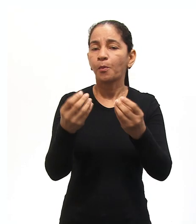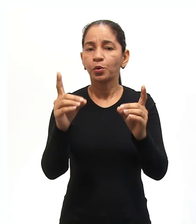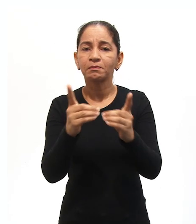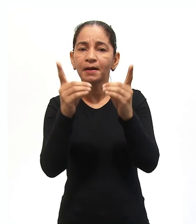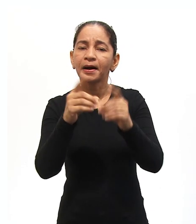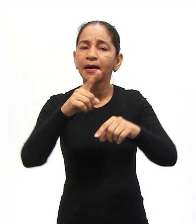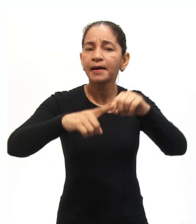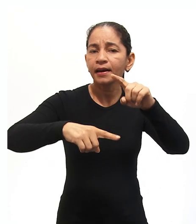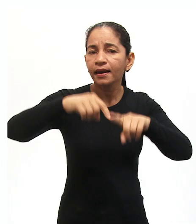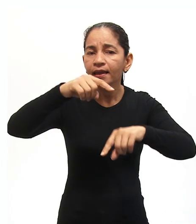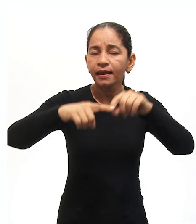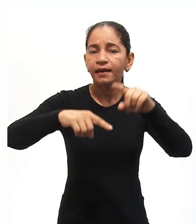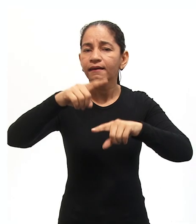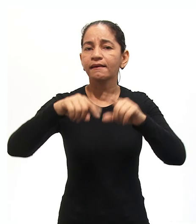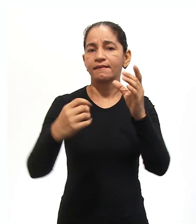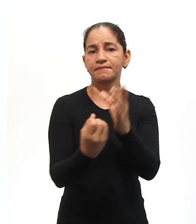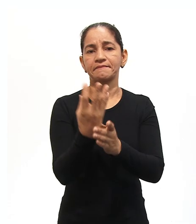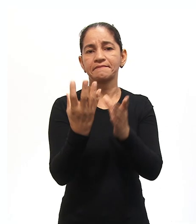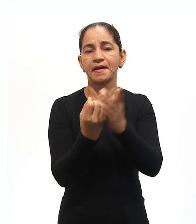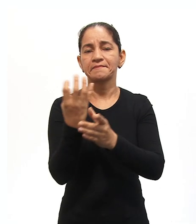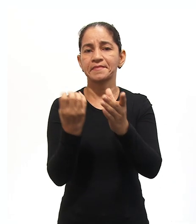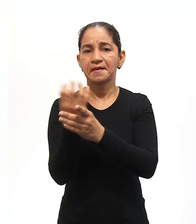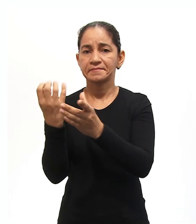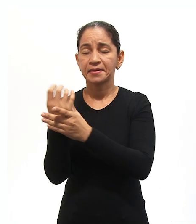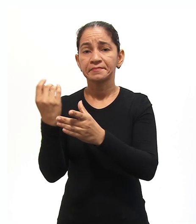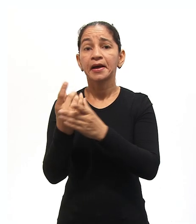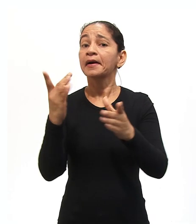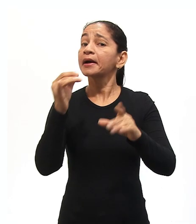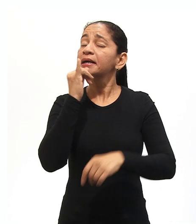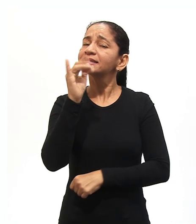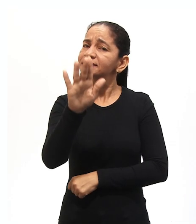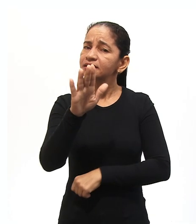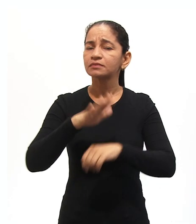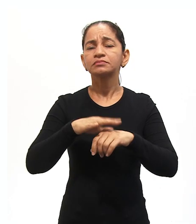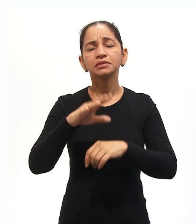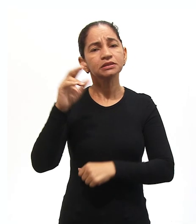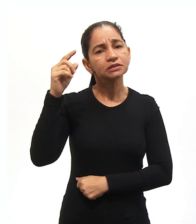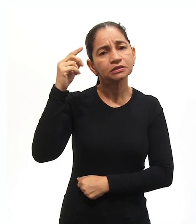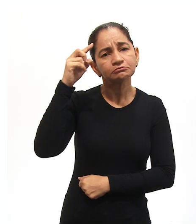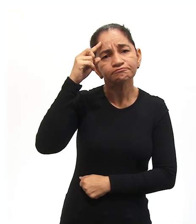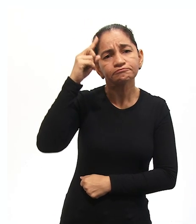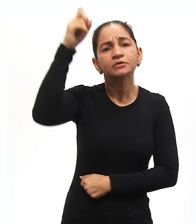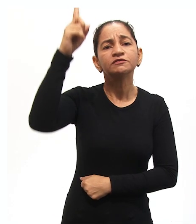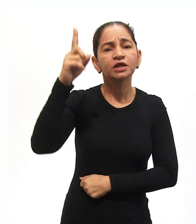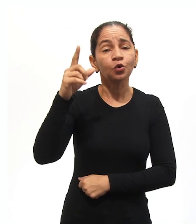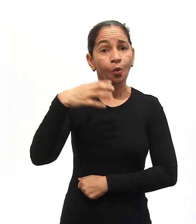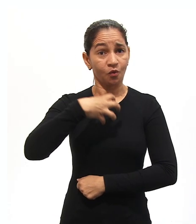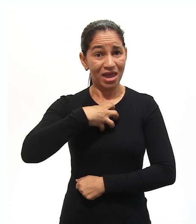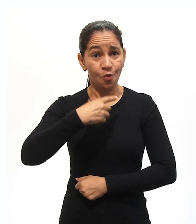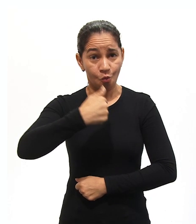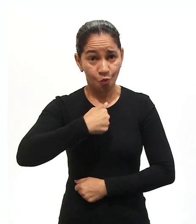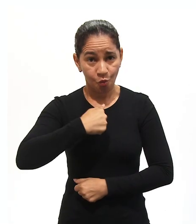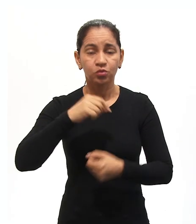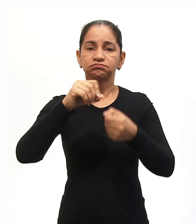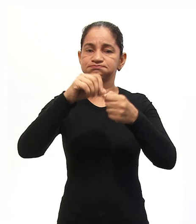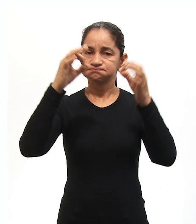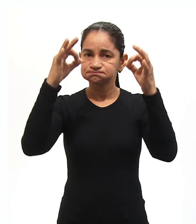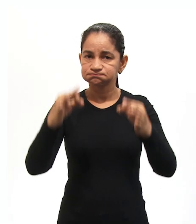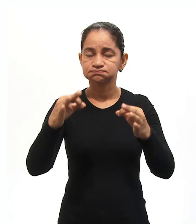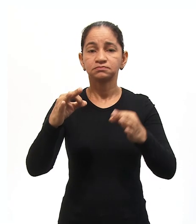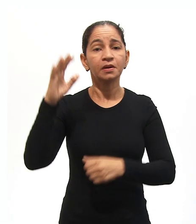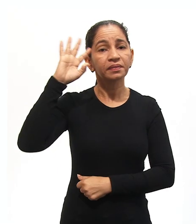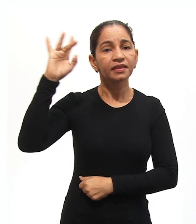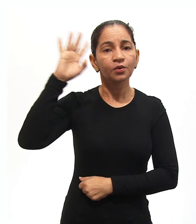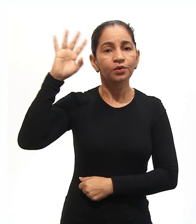de material didático. Então, honestidade intelectual, coerência entre teoria e